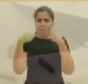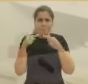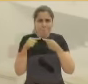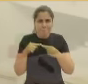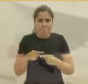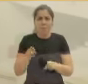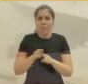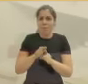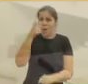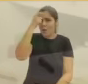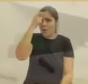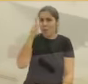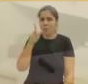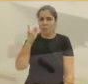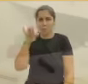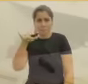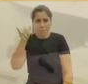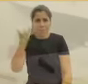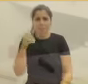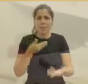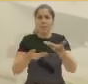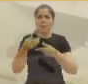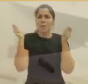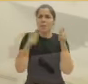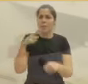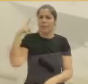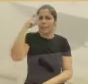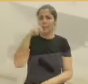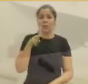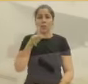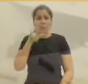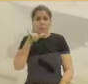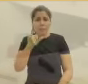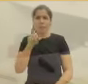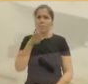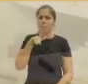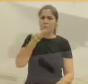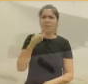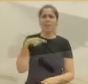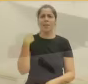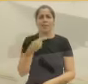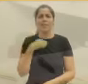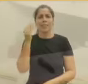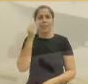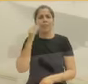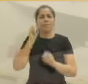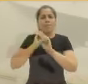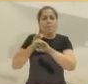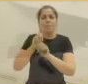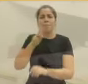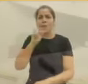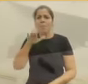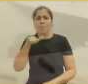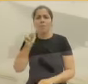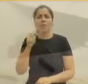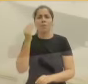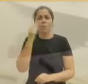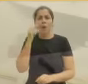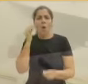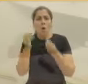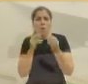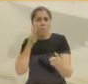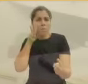conscientização dos pais em relação às possíveis dificuldades. Nos pais, a gente está sempre ensinando aos pais a buscar os